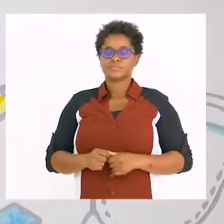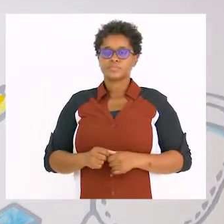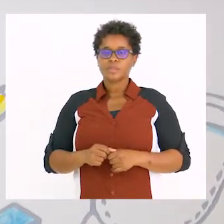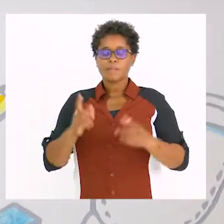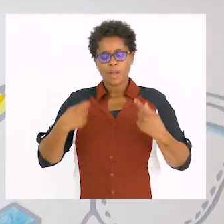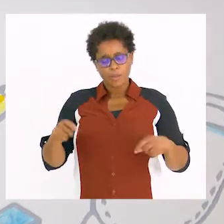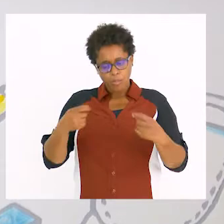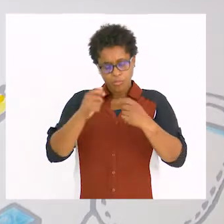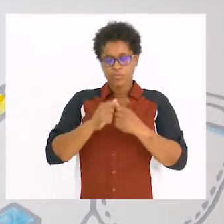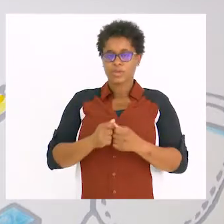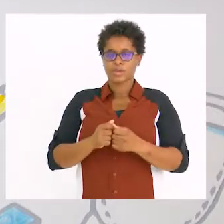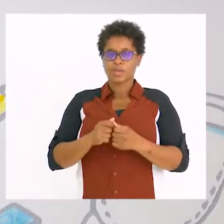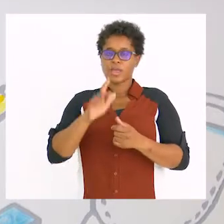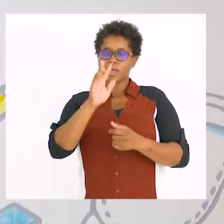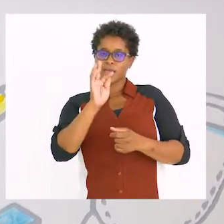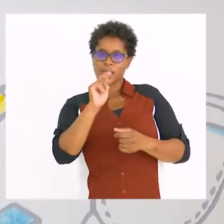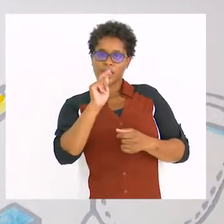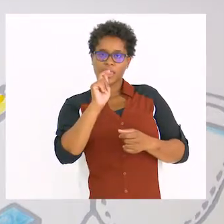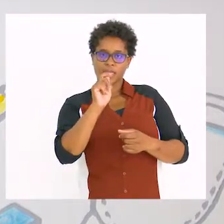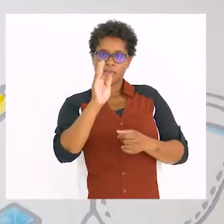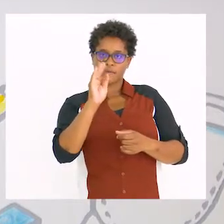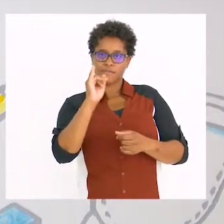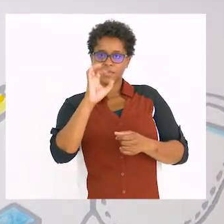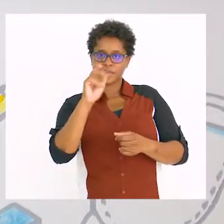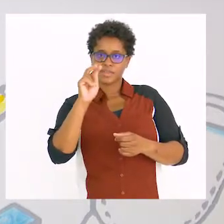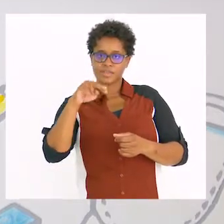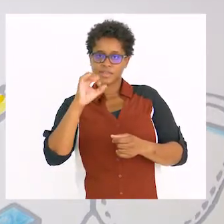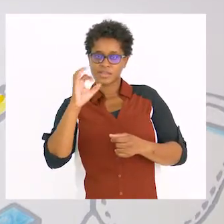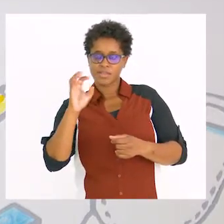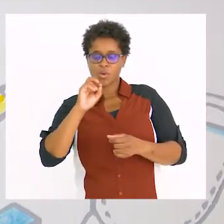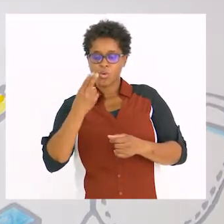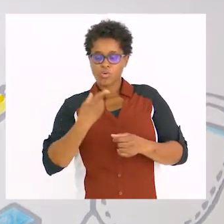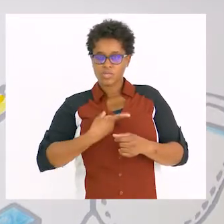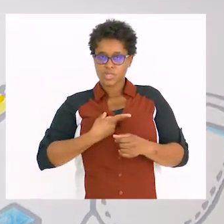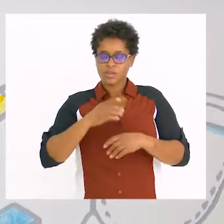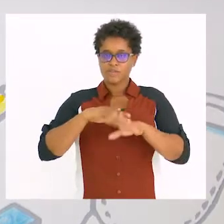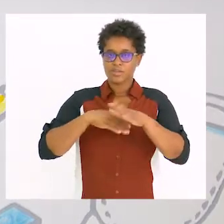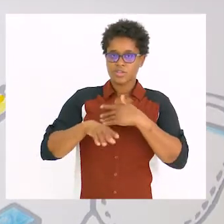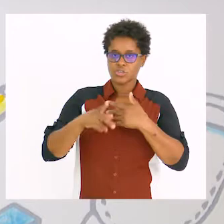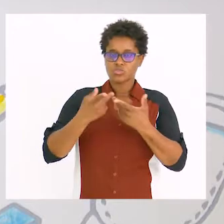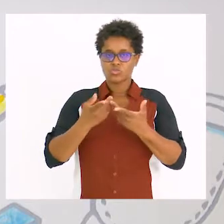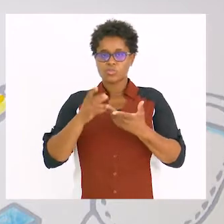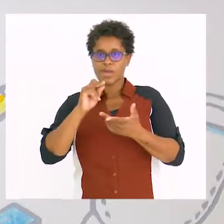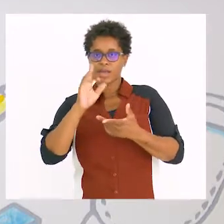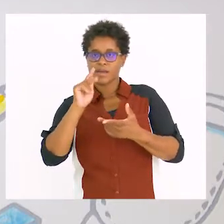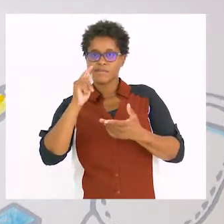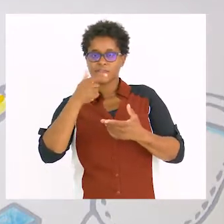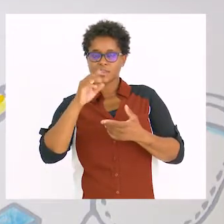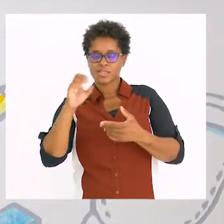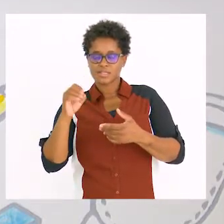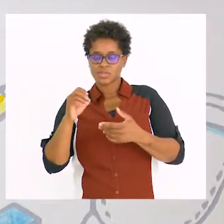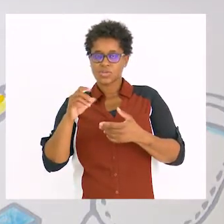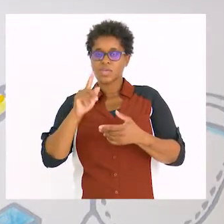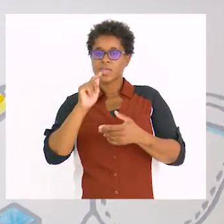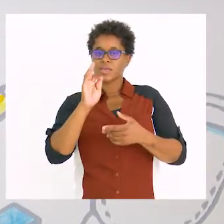para promover a eficiência, ou seja, fazendo uma afetação eficiente